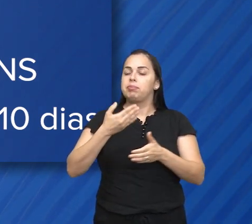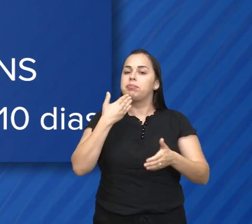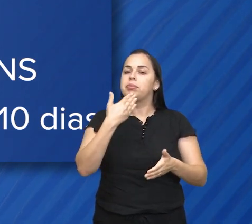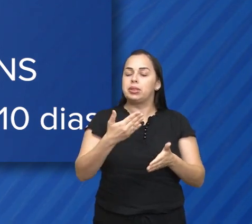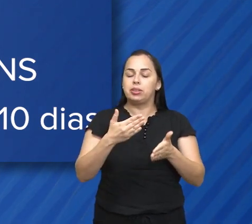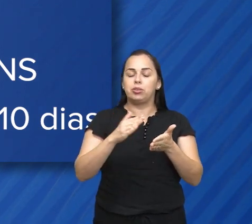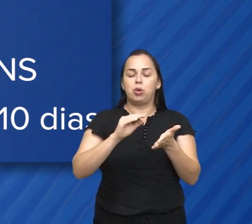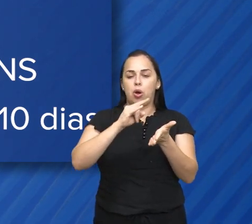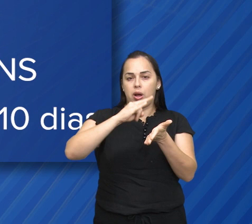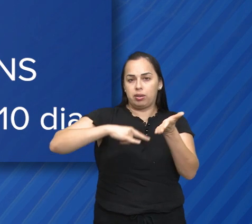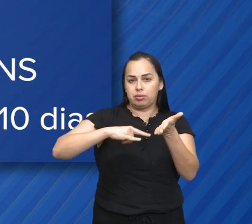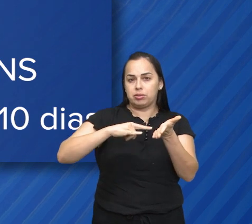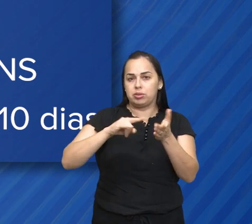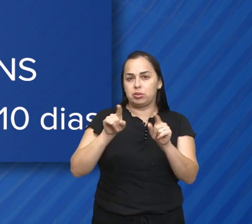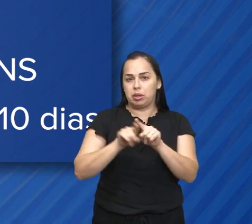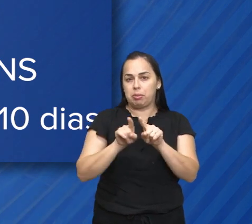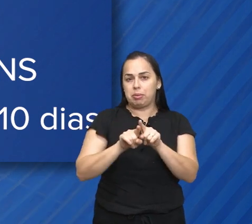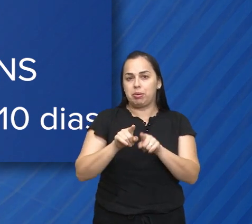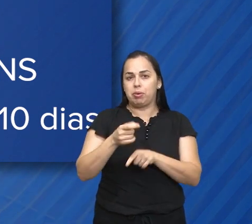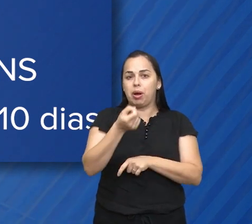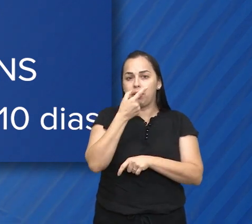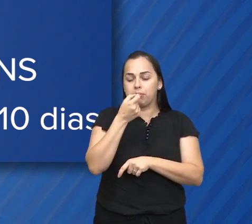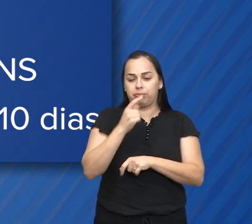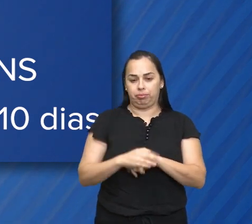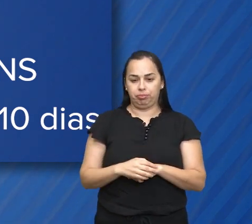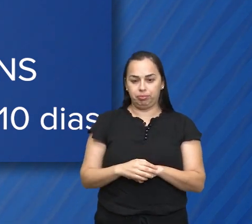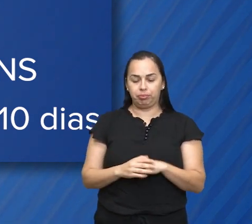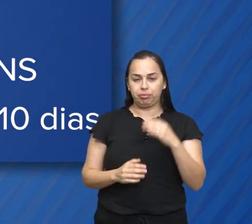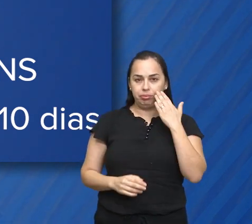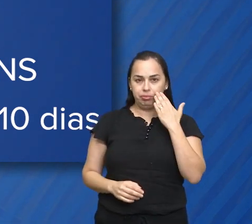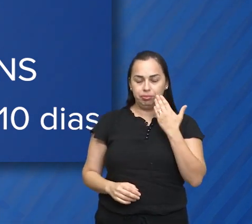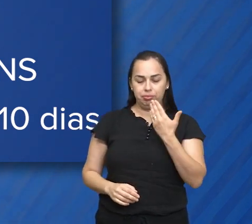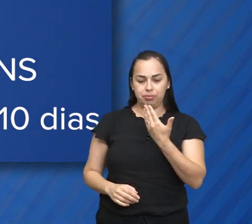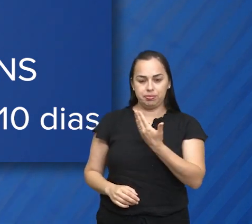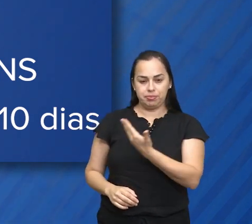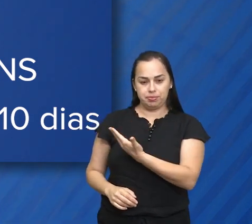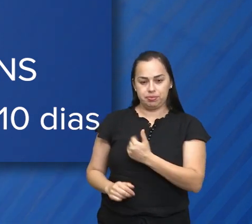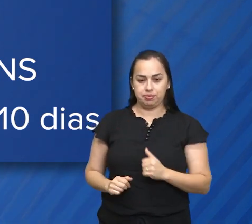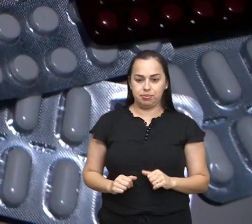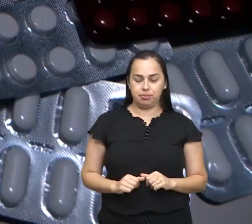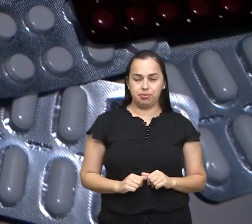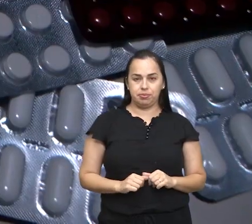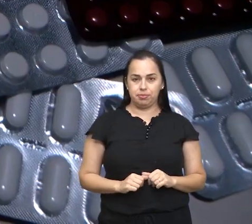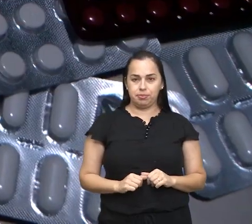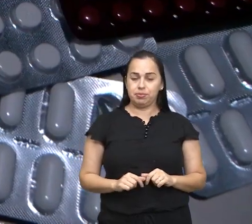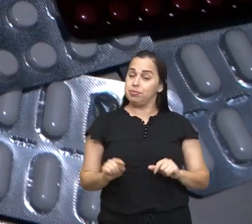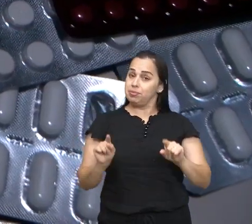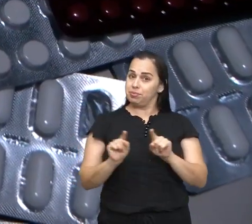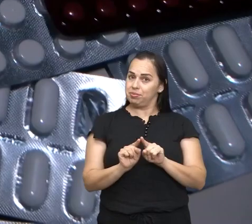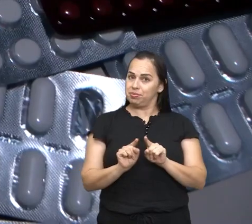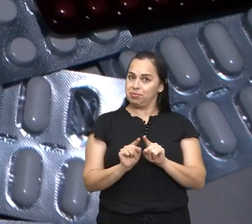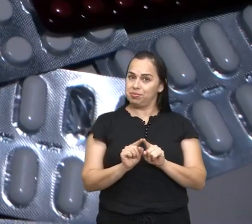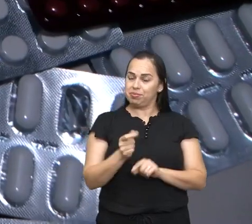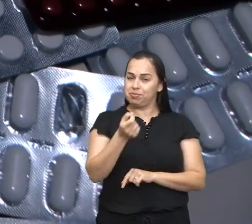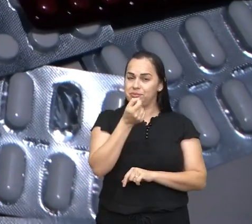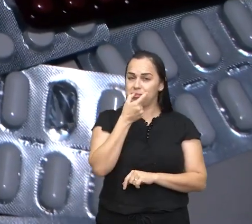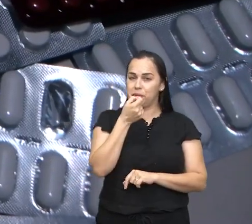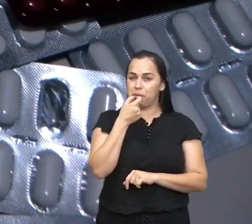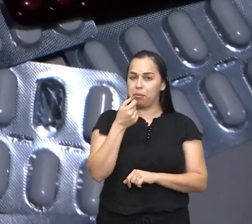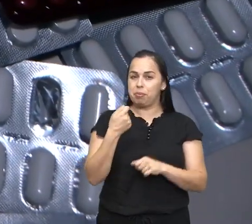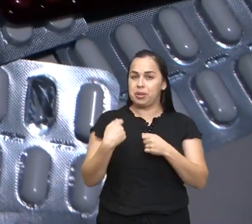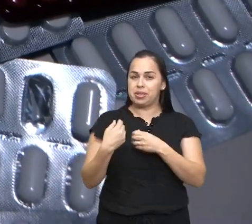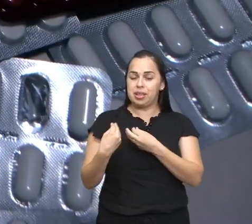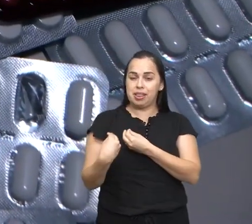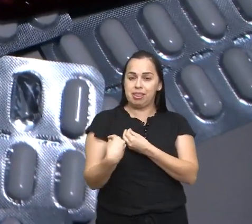e a inclusão do medicamento na ANS, a Agência Nacional de Saúde Suplementar. Além disso, os remédios precisarão